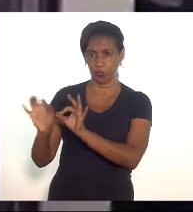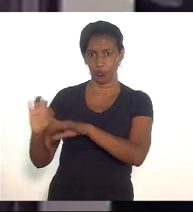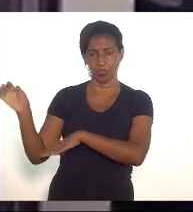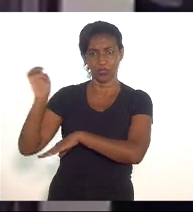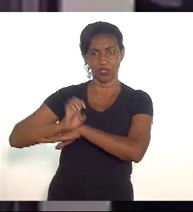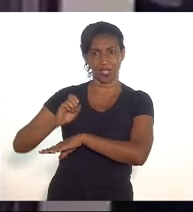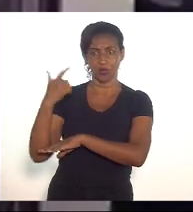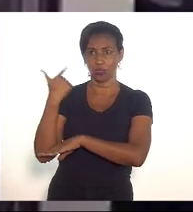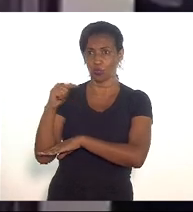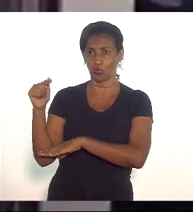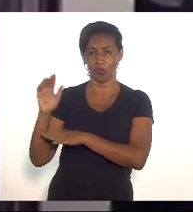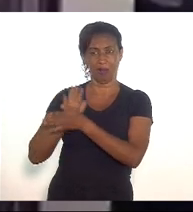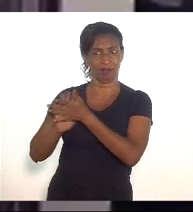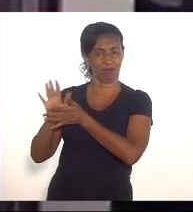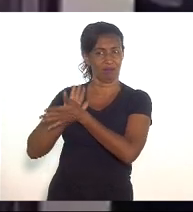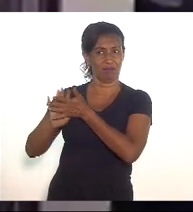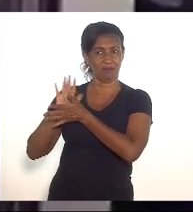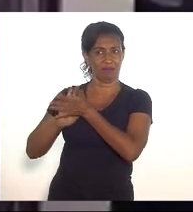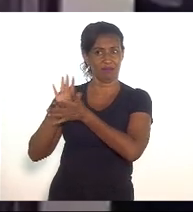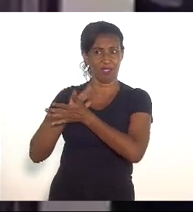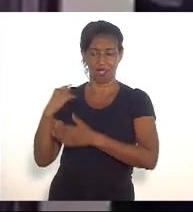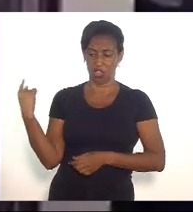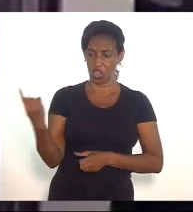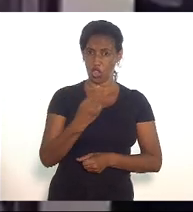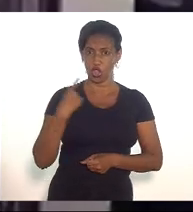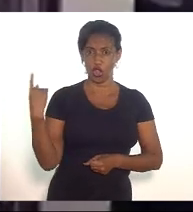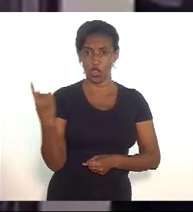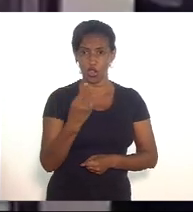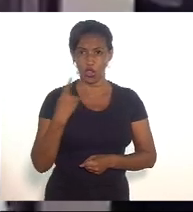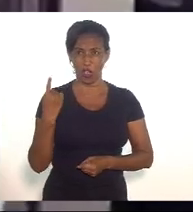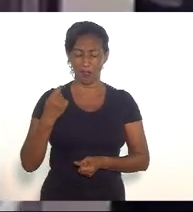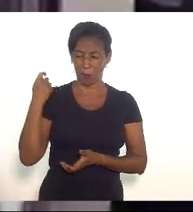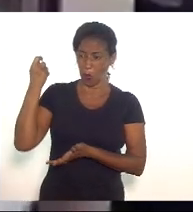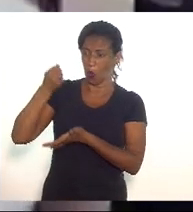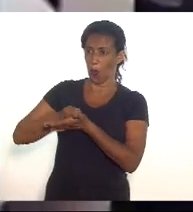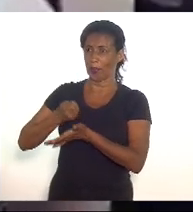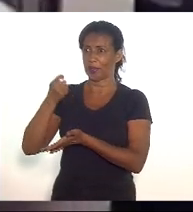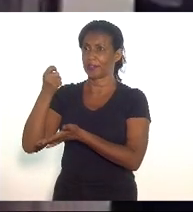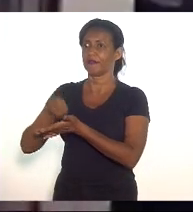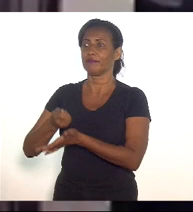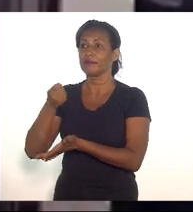né? E nós ficávamos cobrando